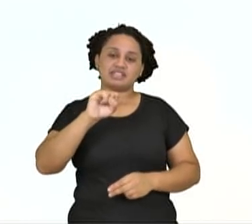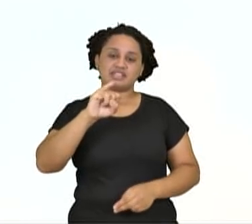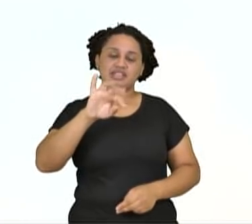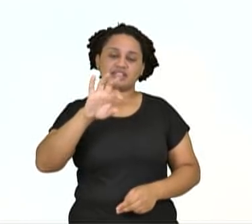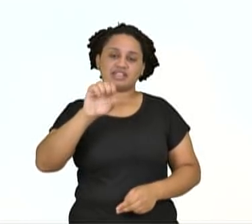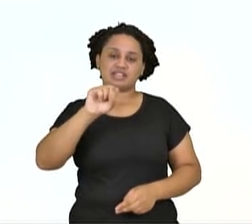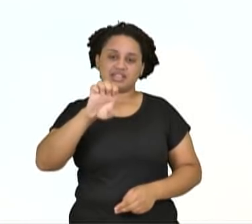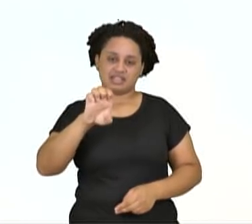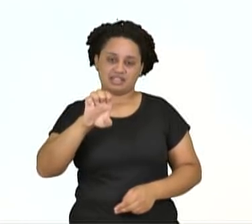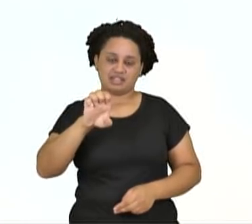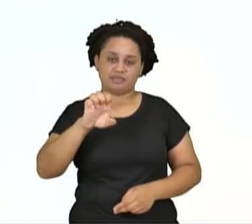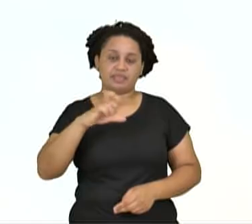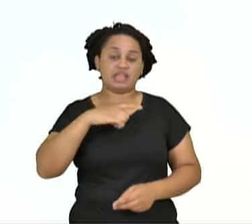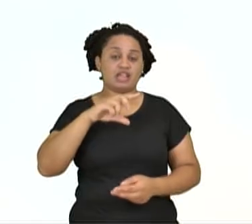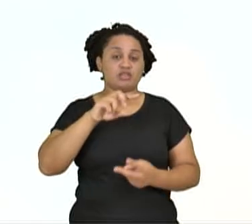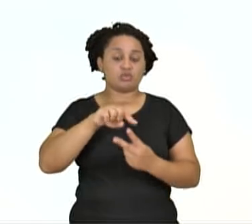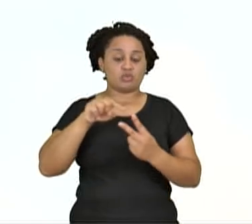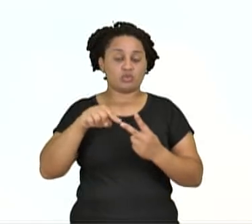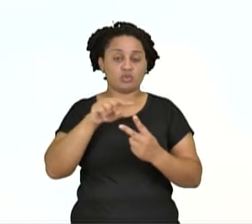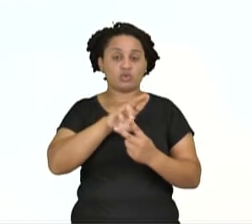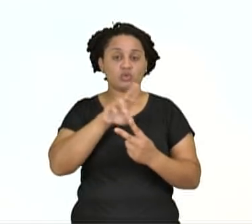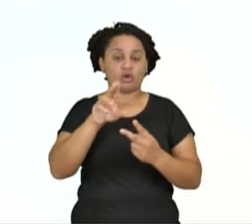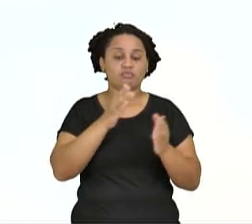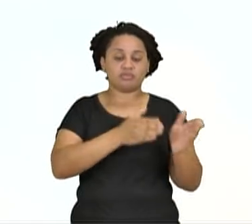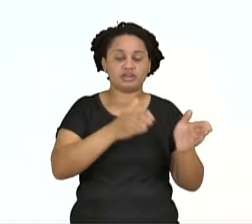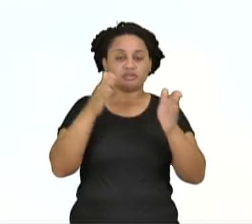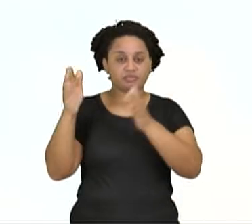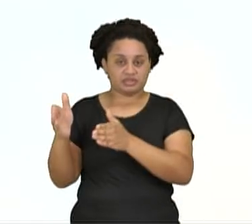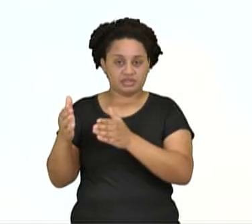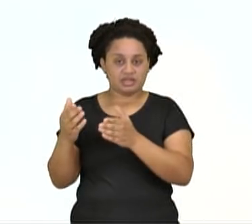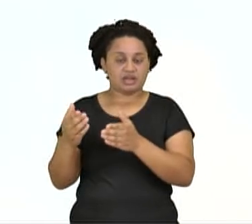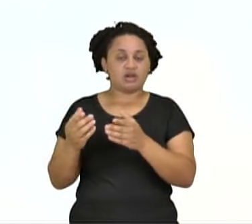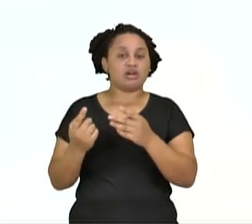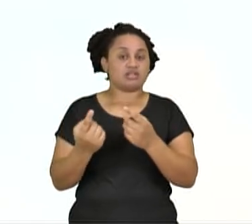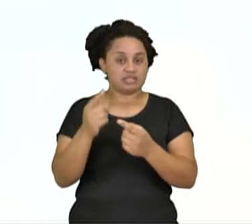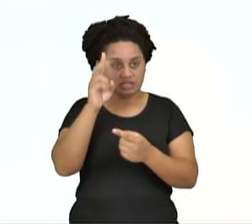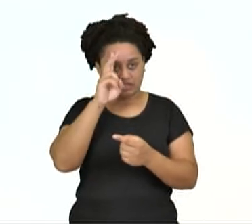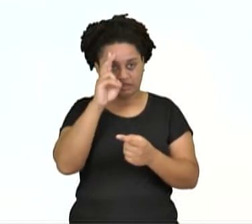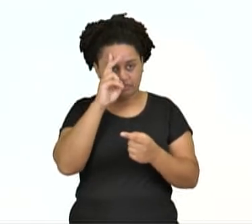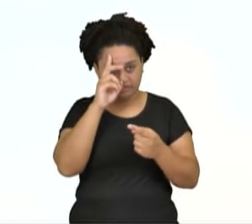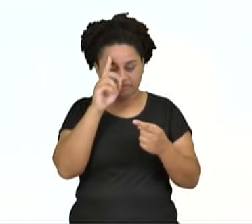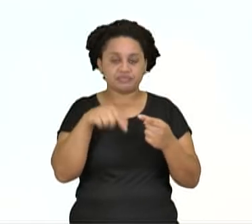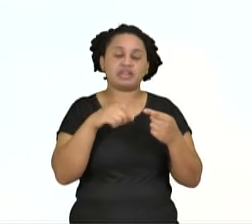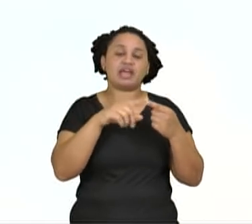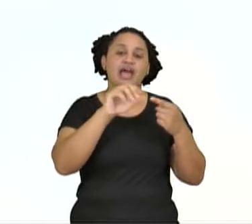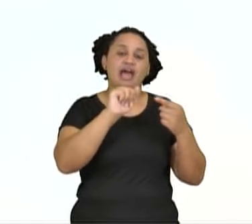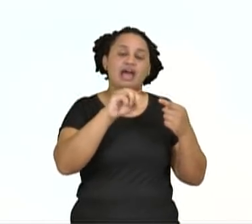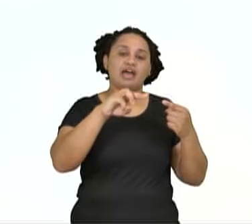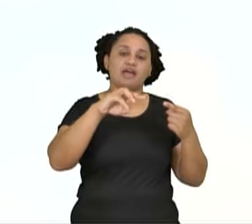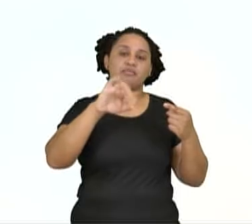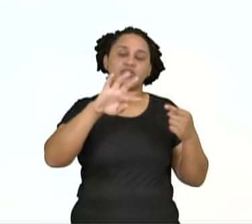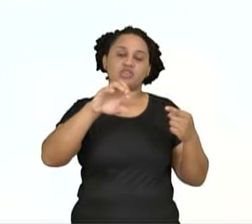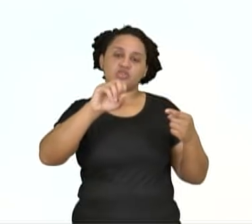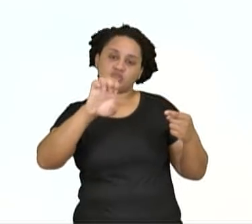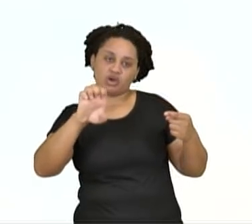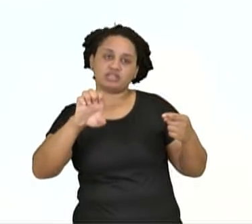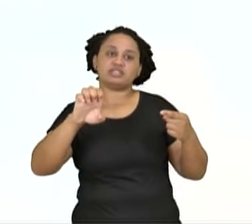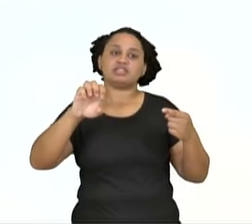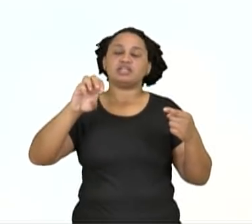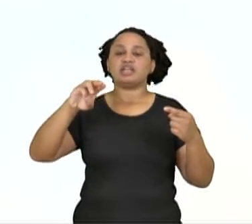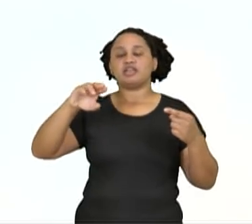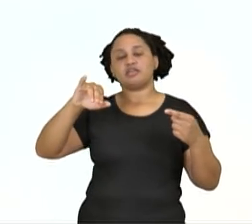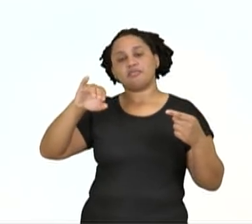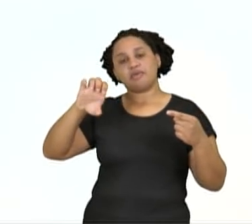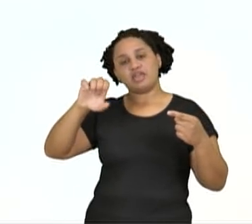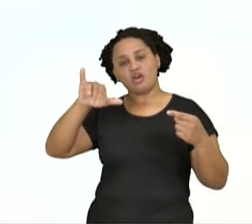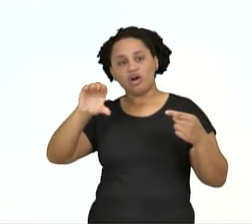chamadas respectivamente de. Vamos ver se você lembra? Letra A, mitose e meiose. Letra B, meiose e